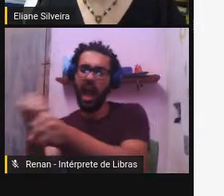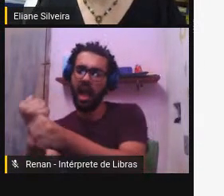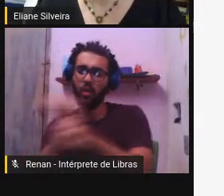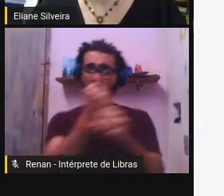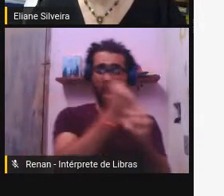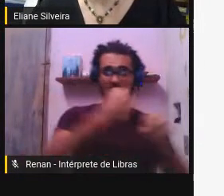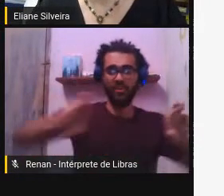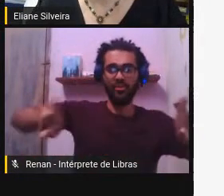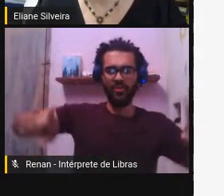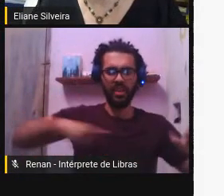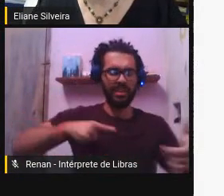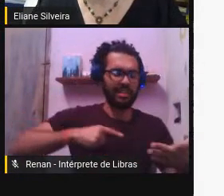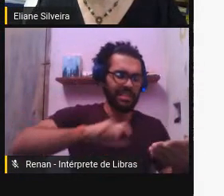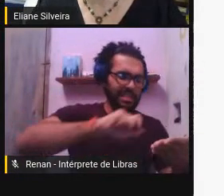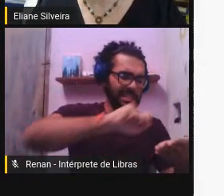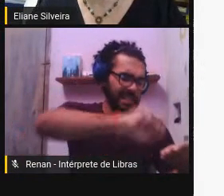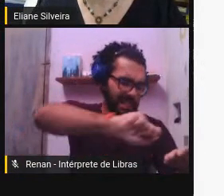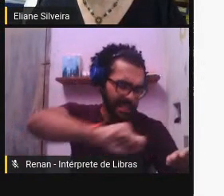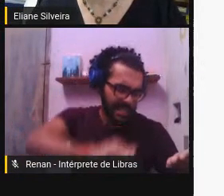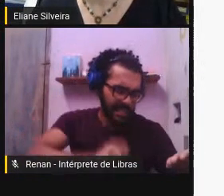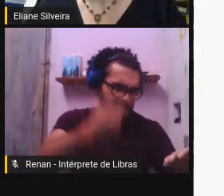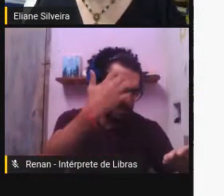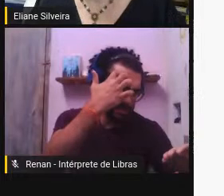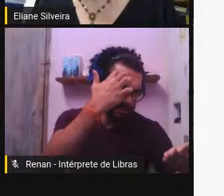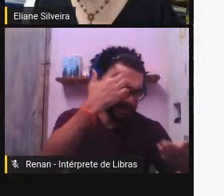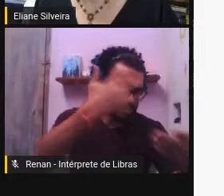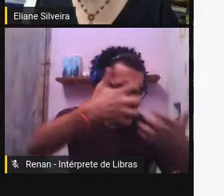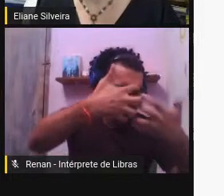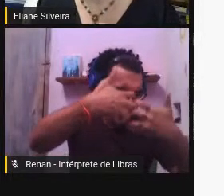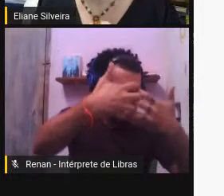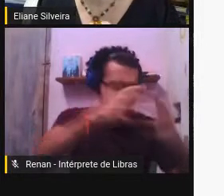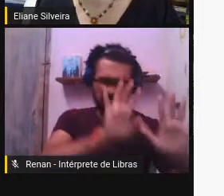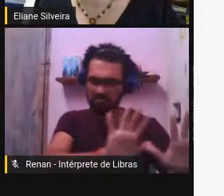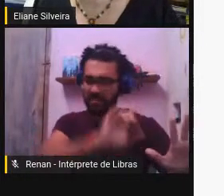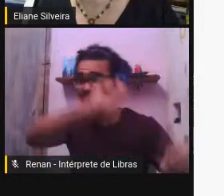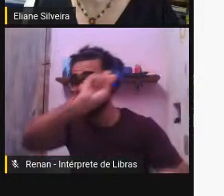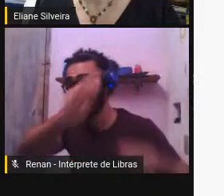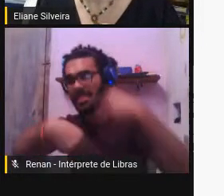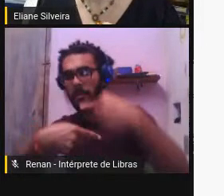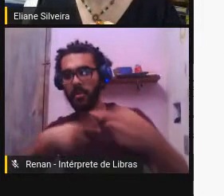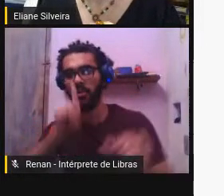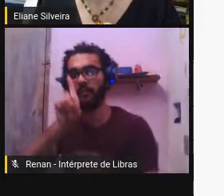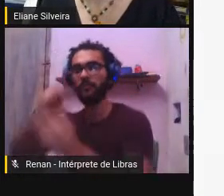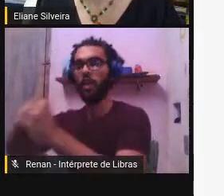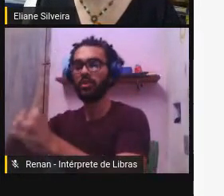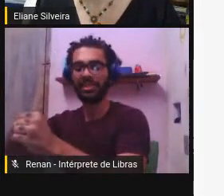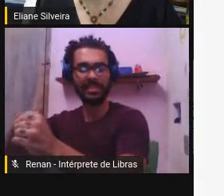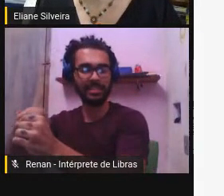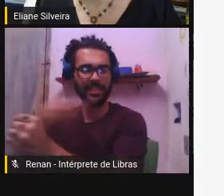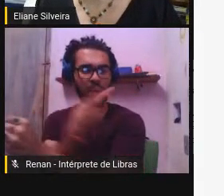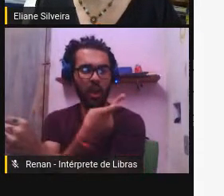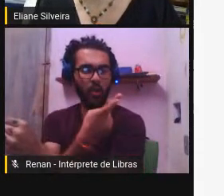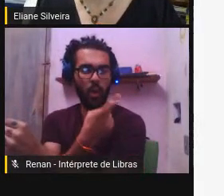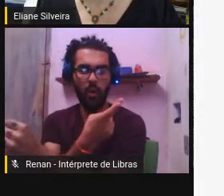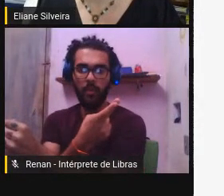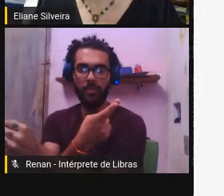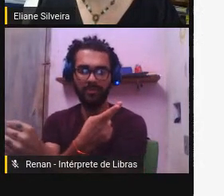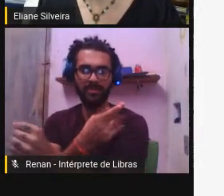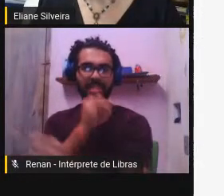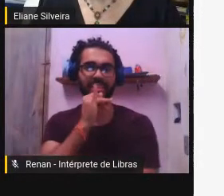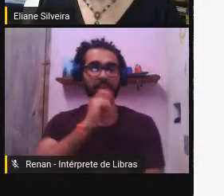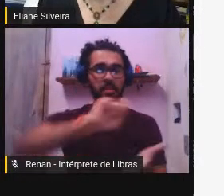manuscrito souvenir foi escrito em 1903, ele ocupa um caderno pequeno totalizando 20 folhas